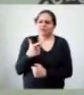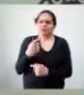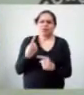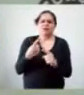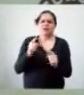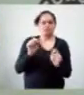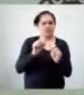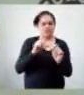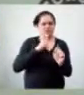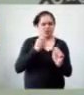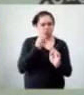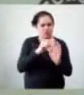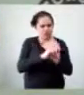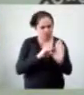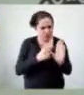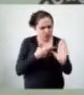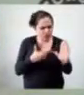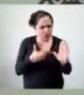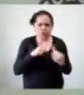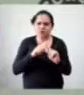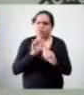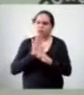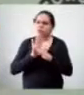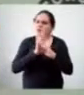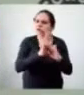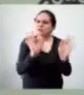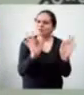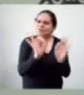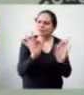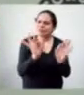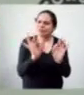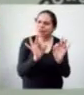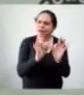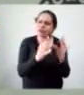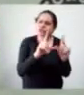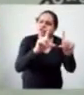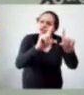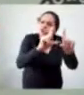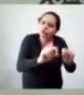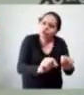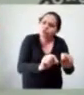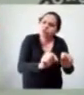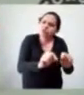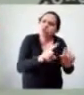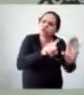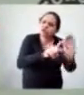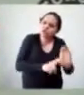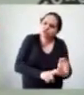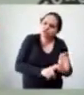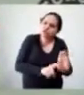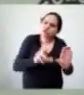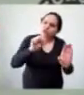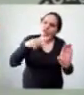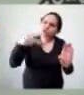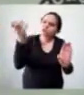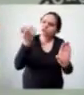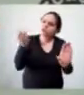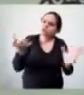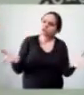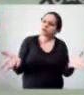do governo e nem para suposto déficit da Previdência. Inseriu-se um artigo que diz